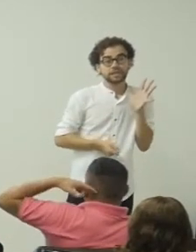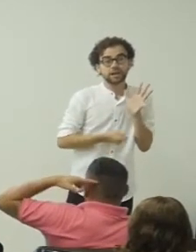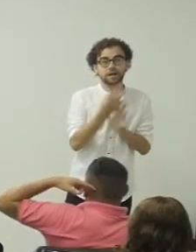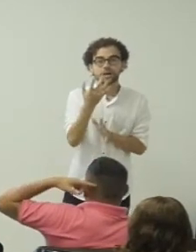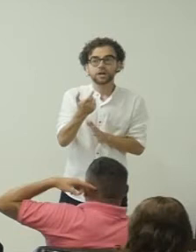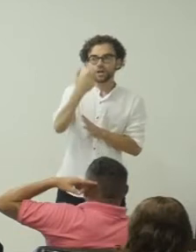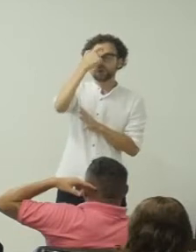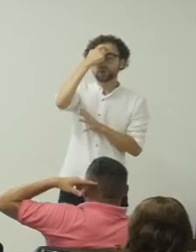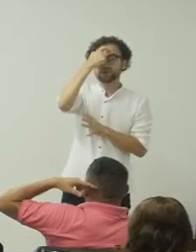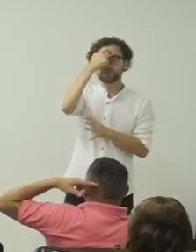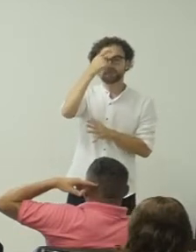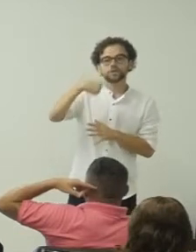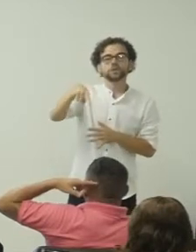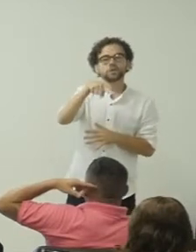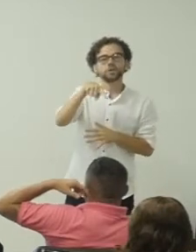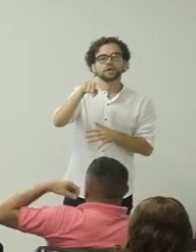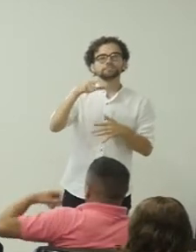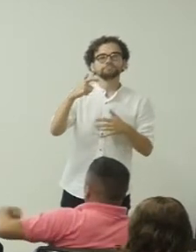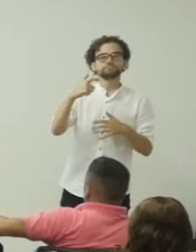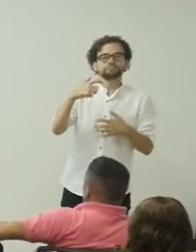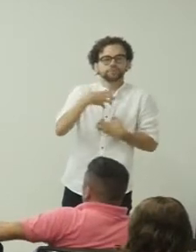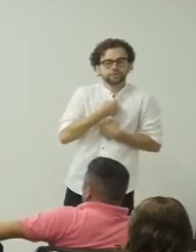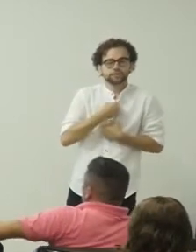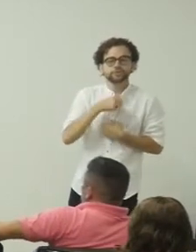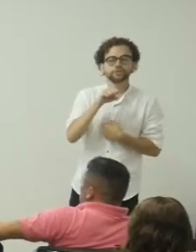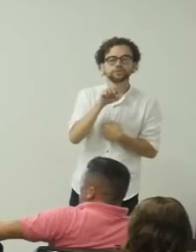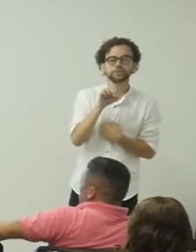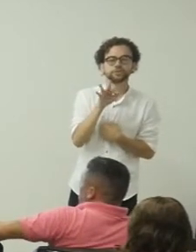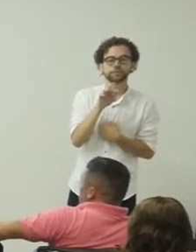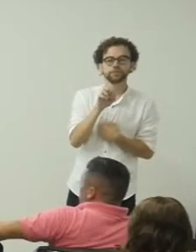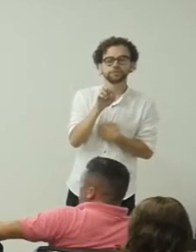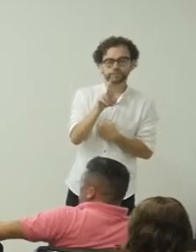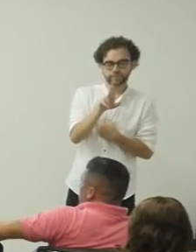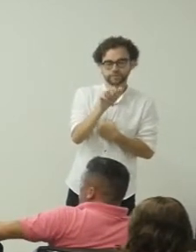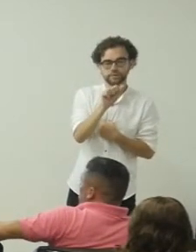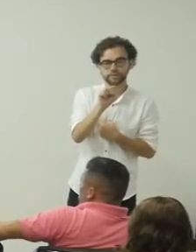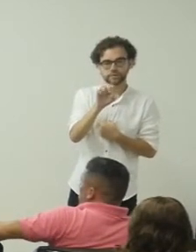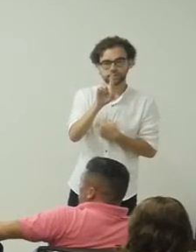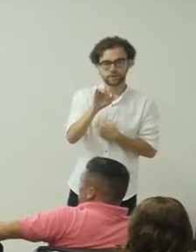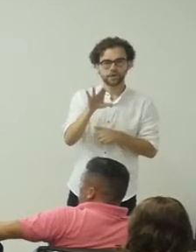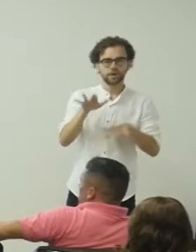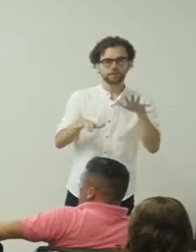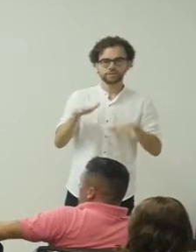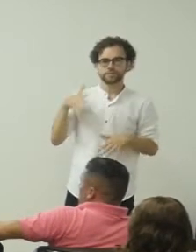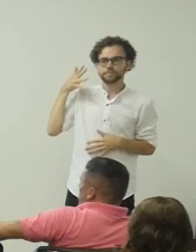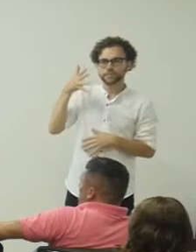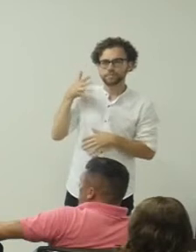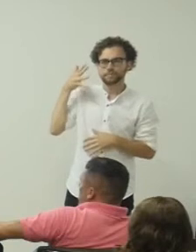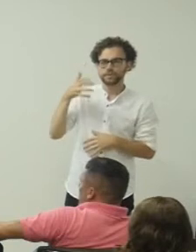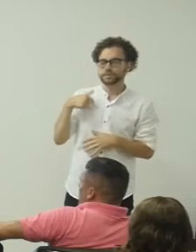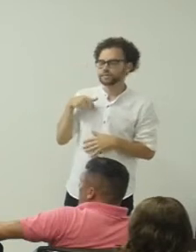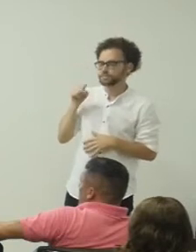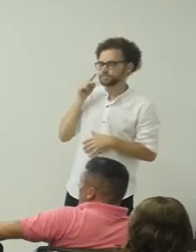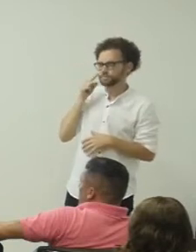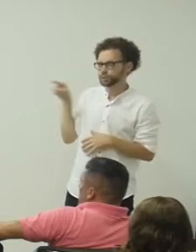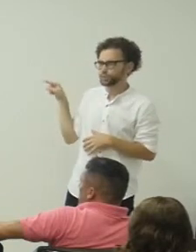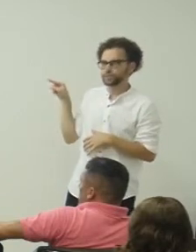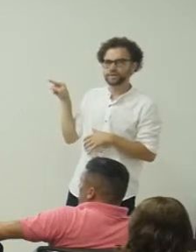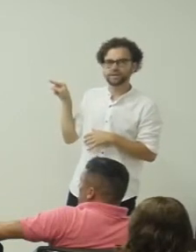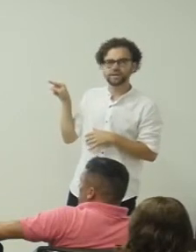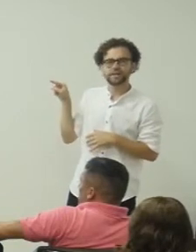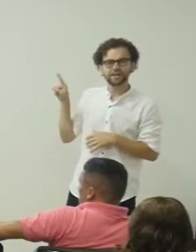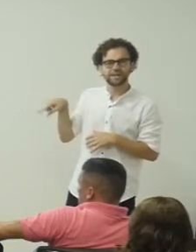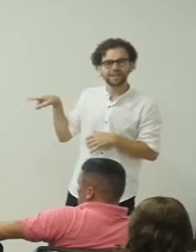tomarmos consciência de que sofremos um assédio? Né? Às vezes você está ouvindo uma palestra e fala, nossa, aquilo lá que aconteceu,